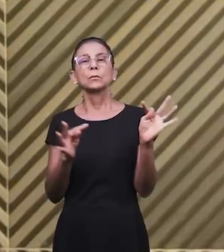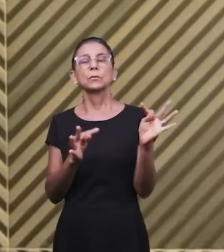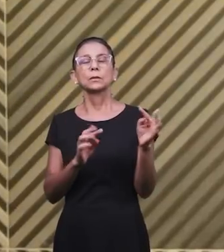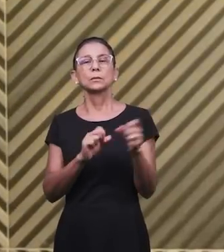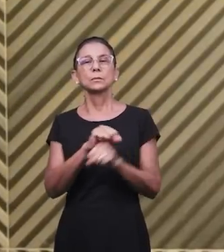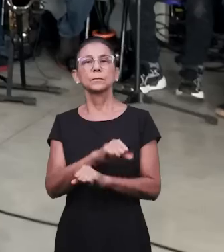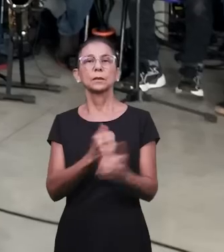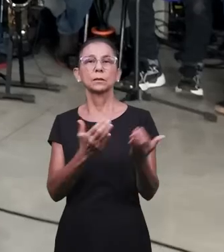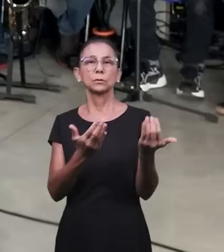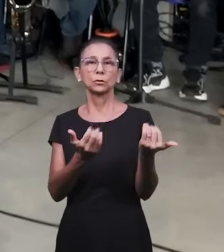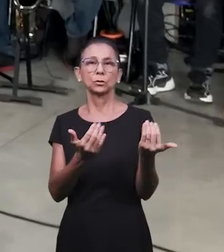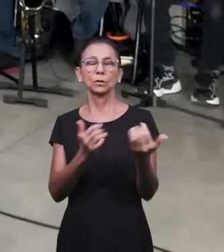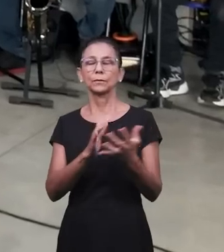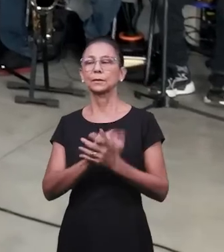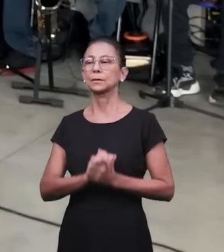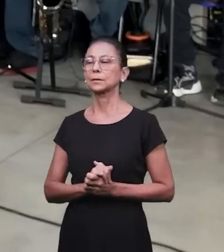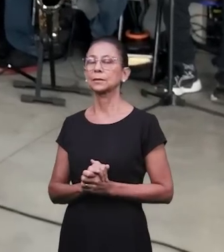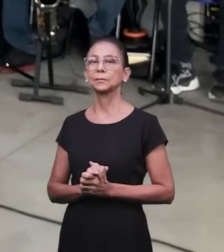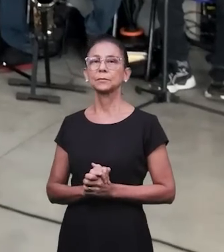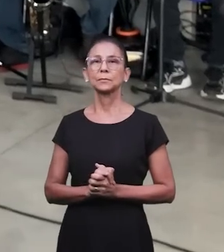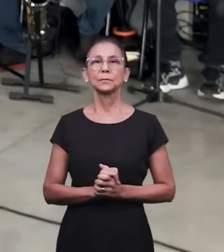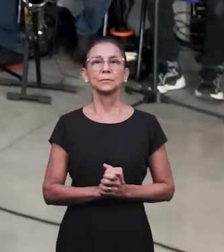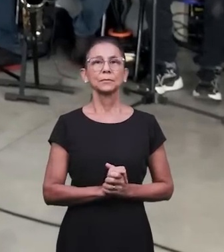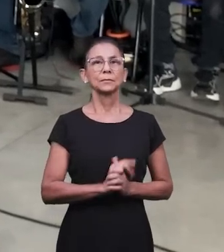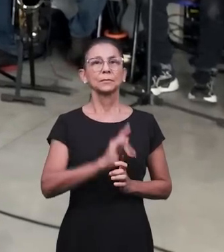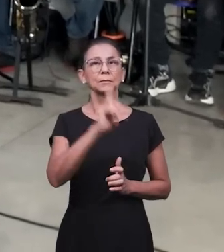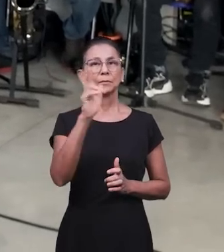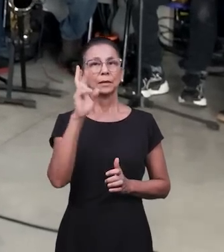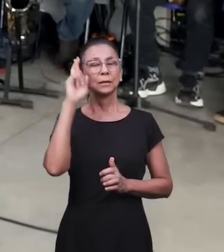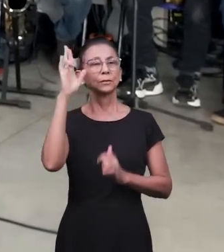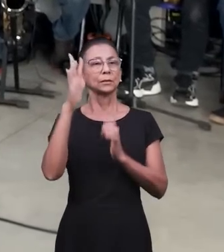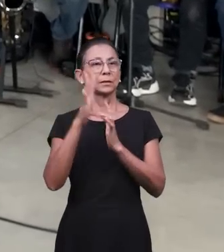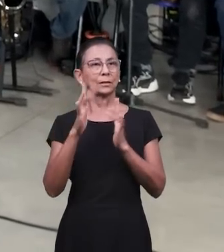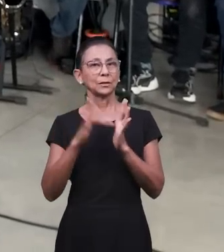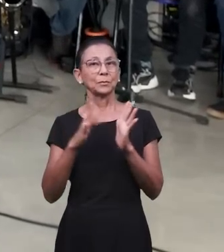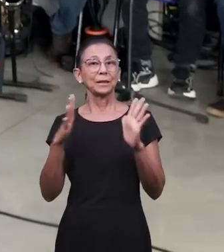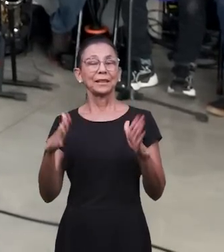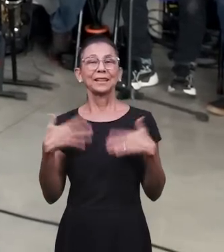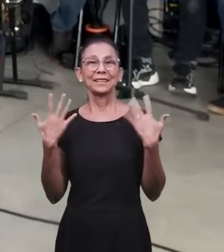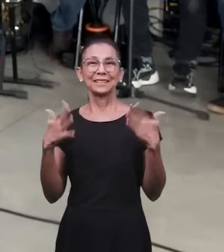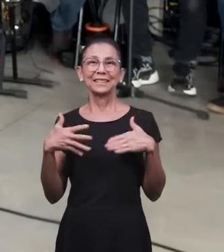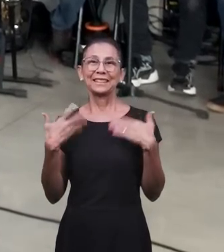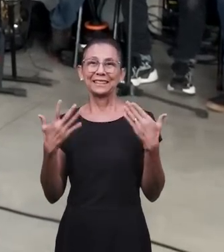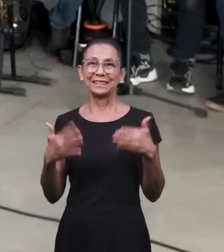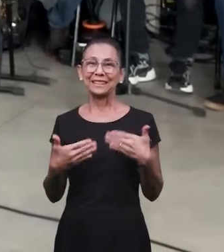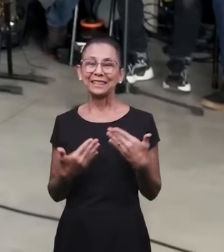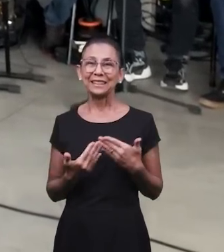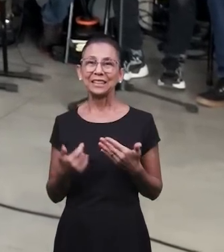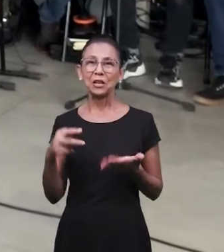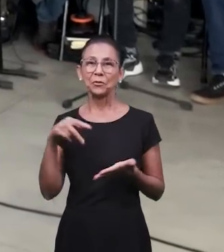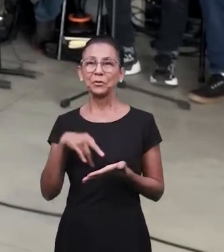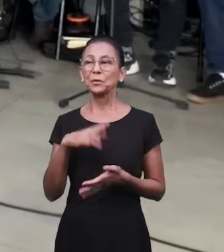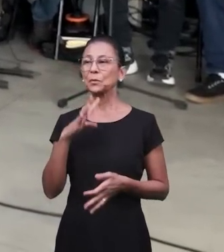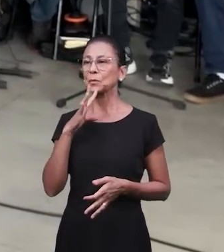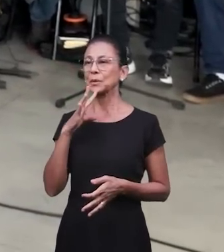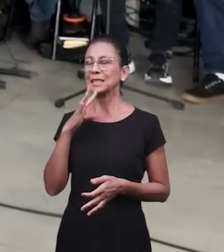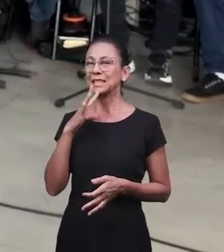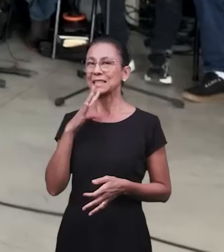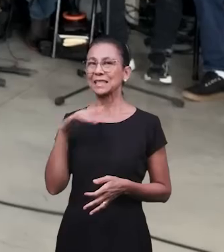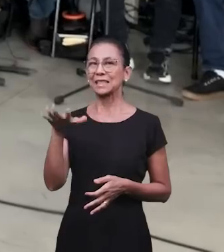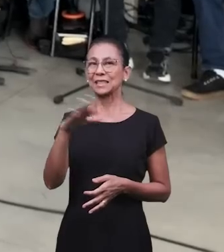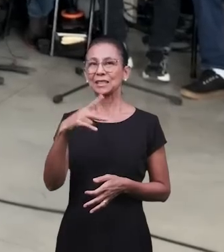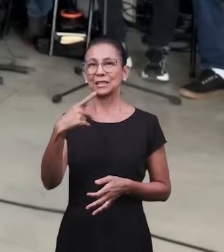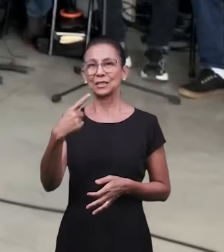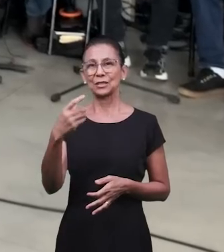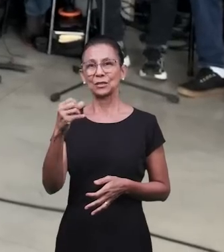Manaim de Porto Alegre. Irmãos, a paz do Senhor, uma grande alegria que eu recebi de poder vir conhecer aqui o Manaim de